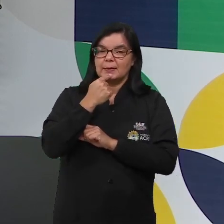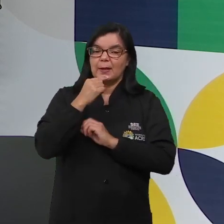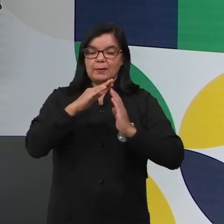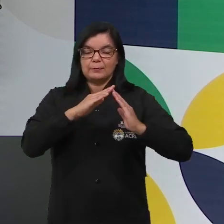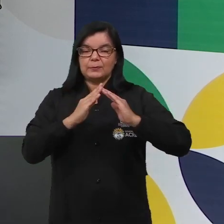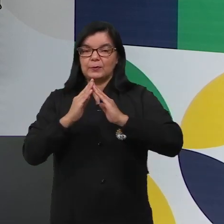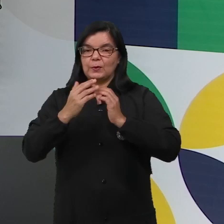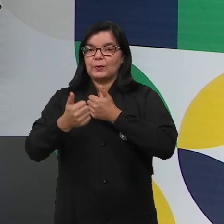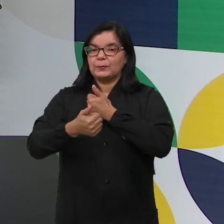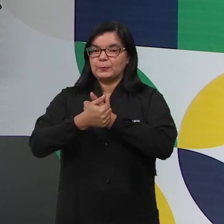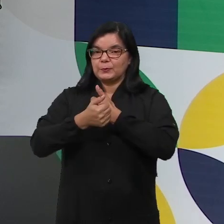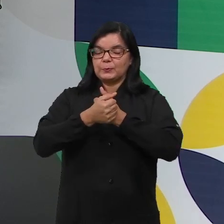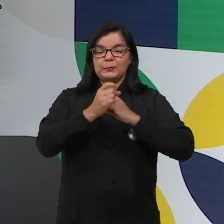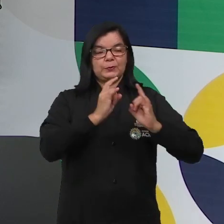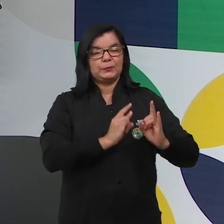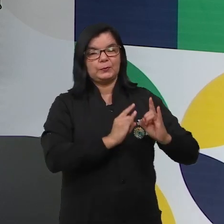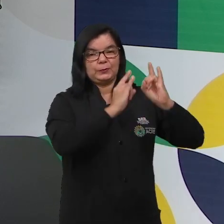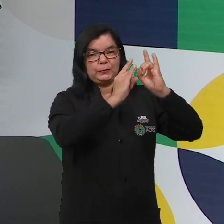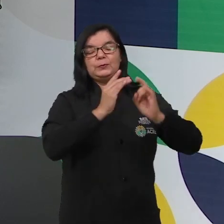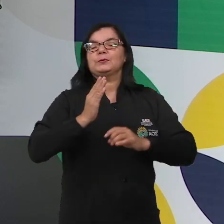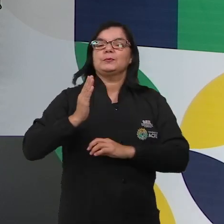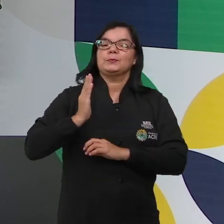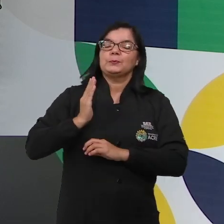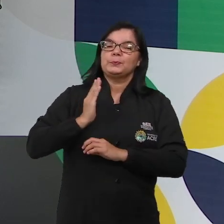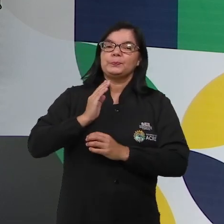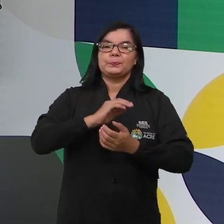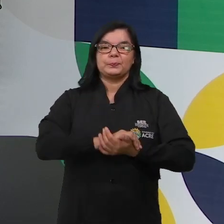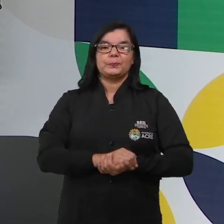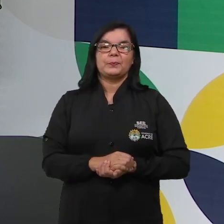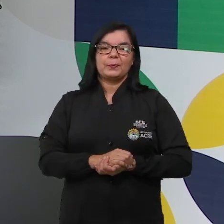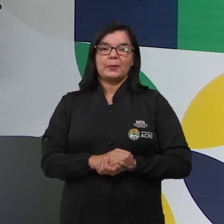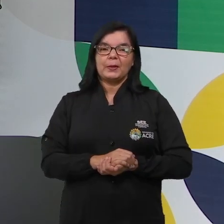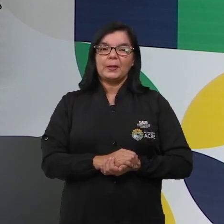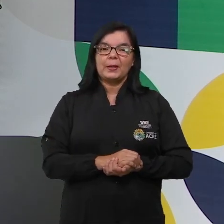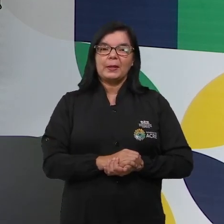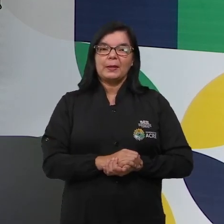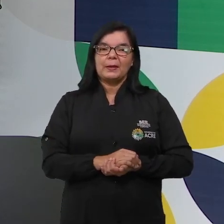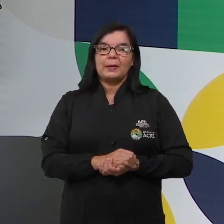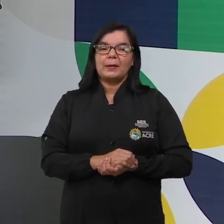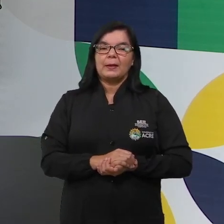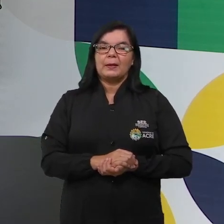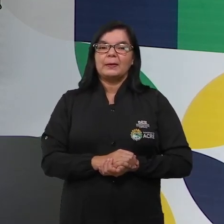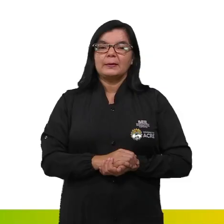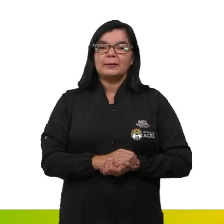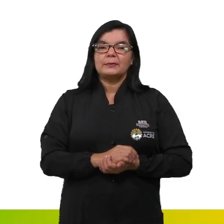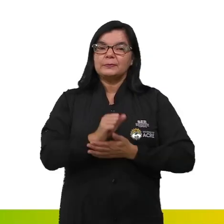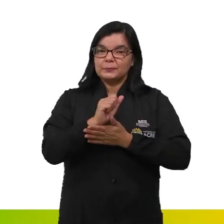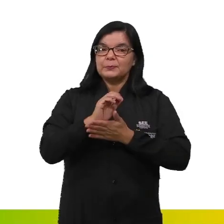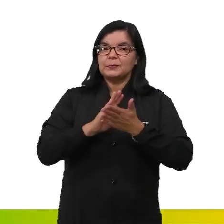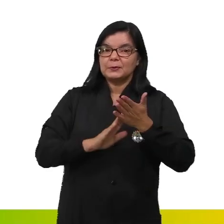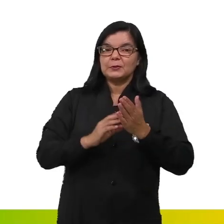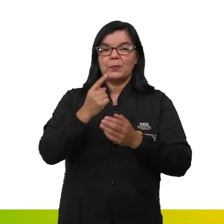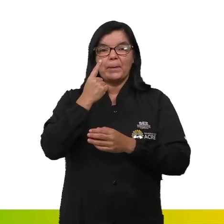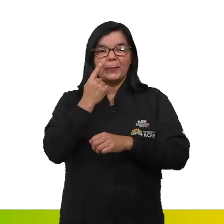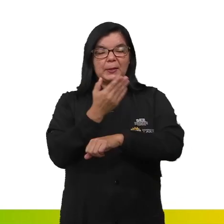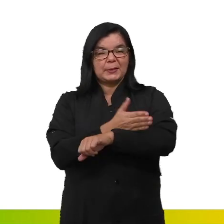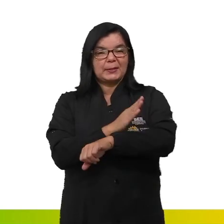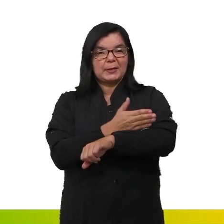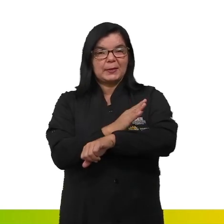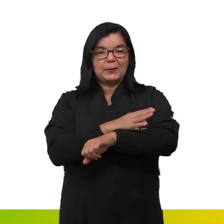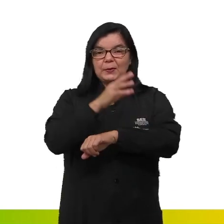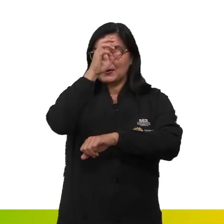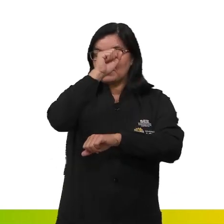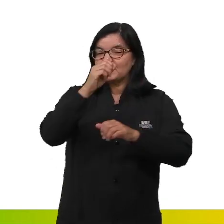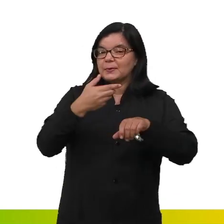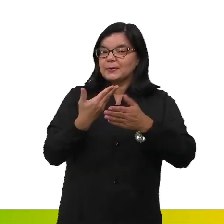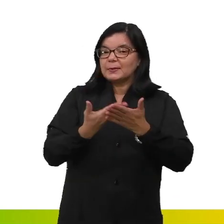Paraisópolis ao lado dos condomínios de luxo, ok? Vamos, então, para a atividade, para a gente treinar o que a gente aprendeu na